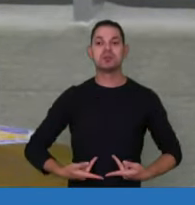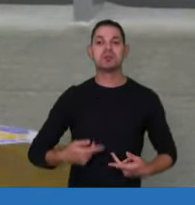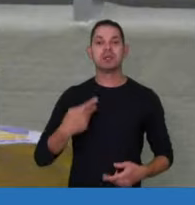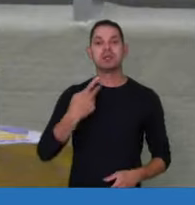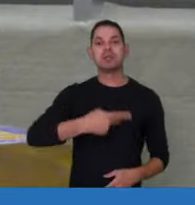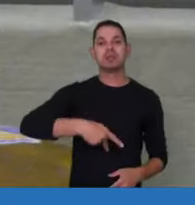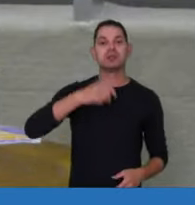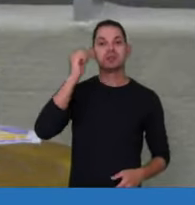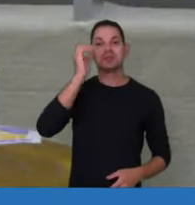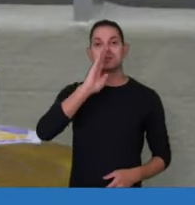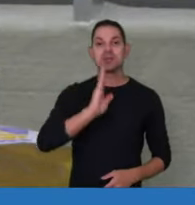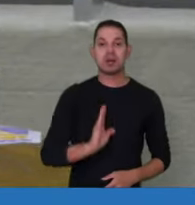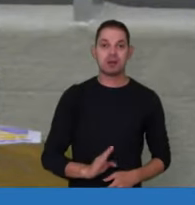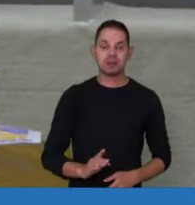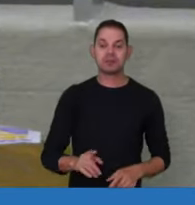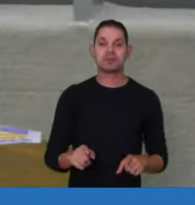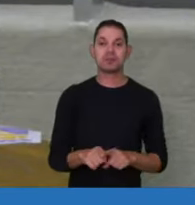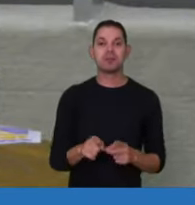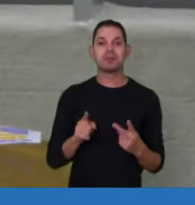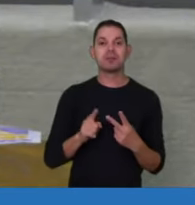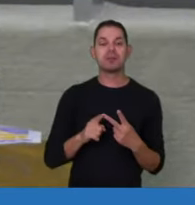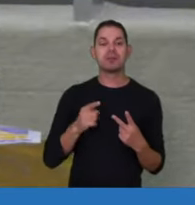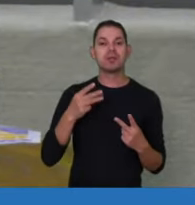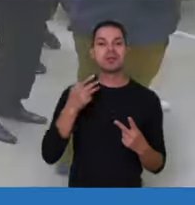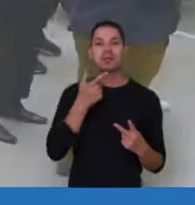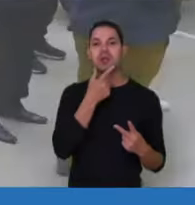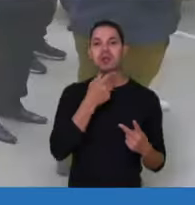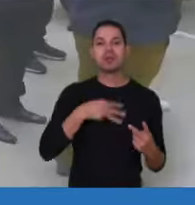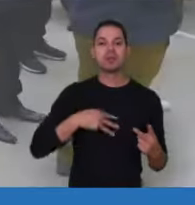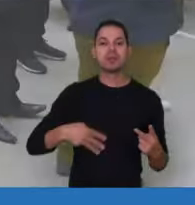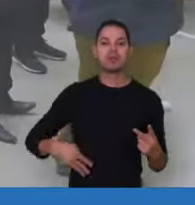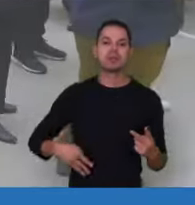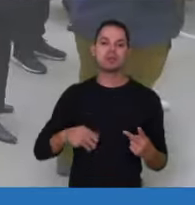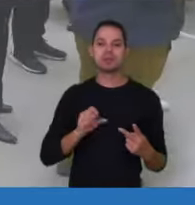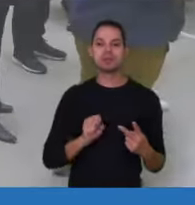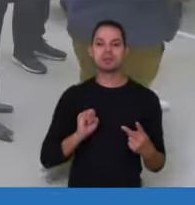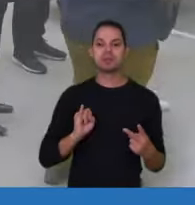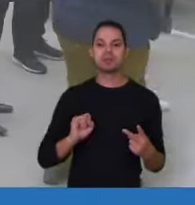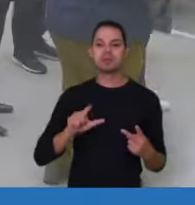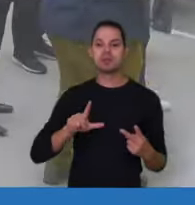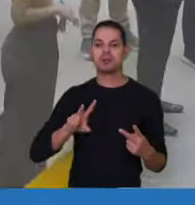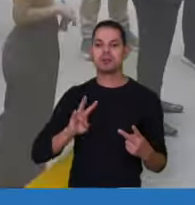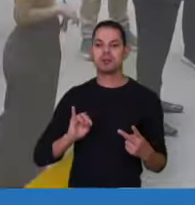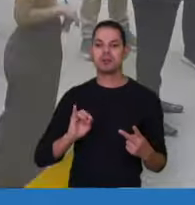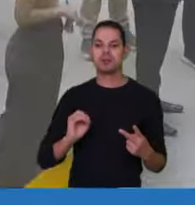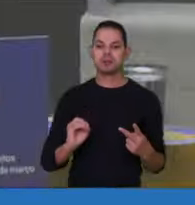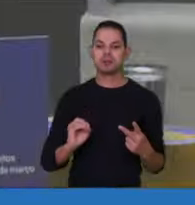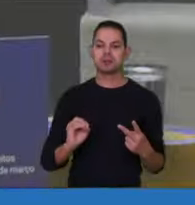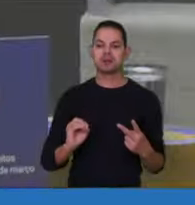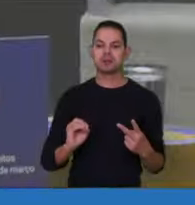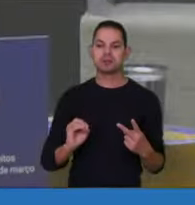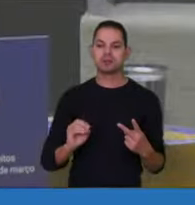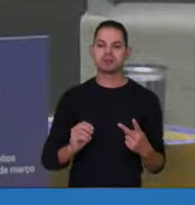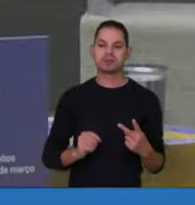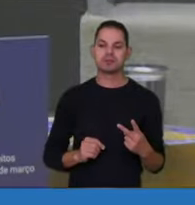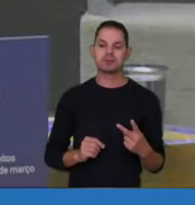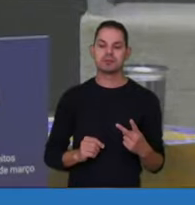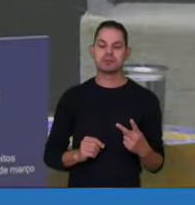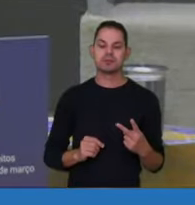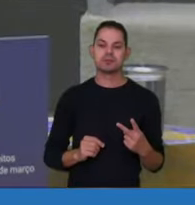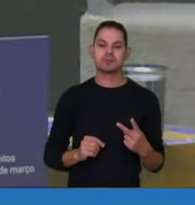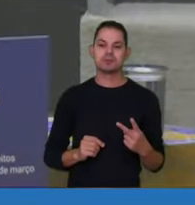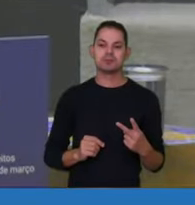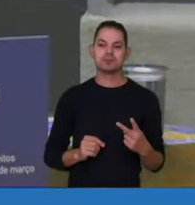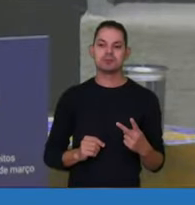Saudar o ministro Silvio e esse nome todo o governo.